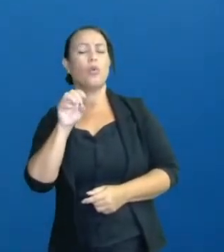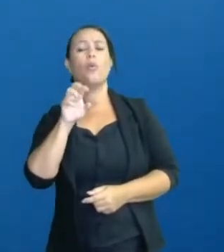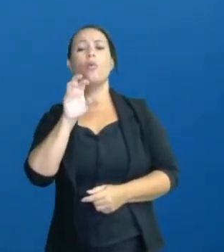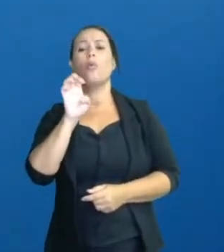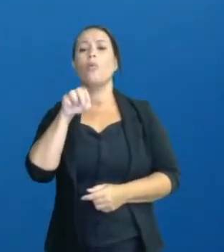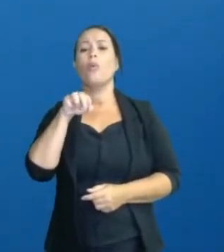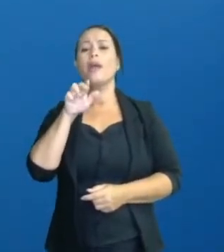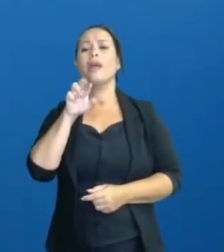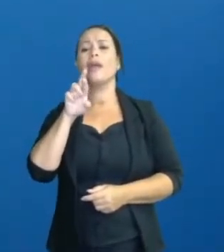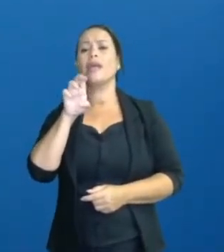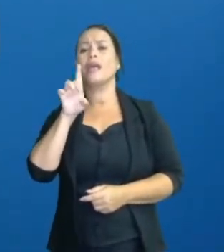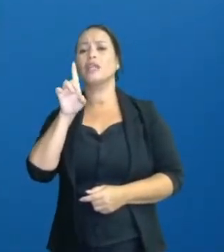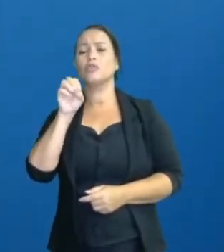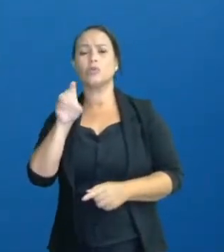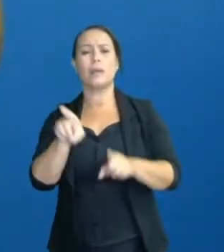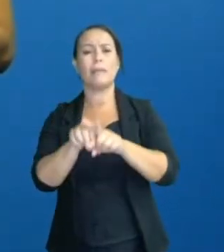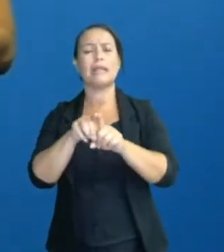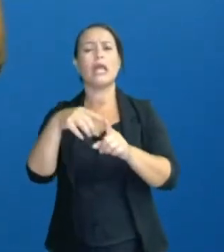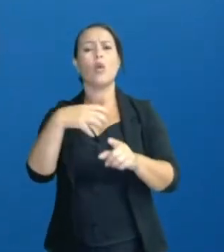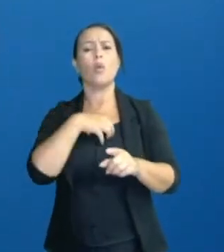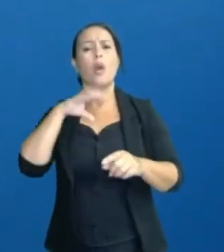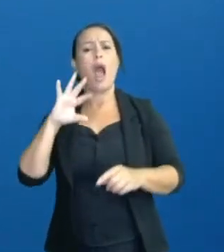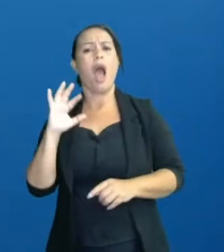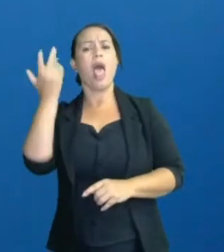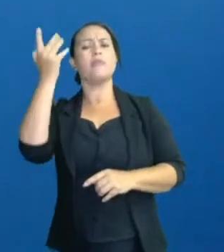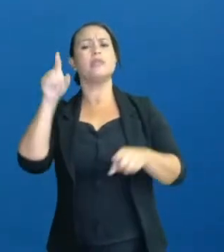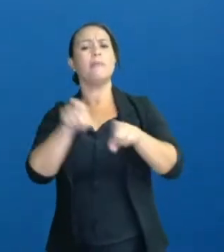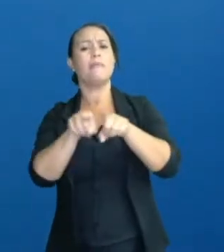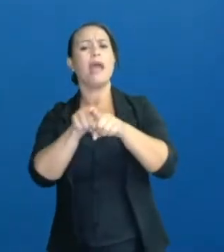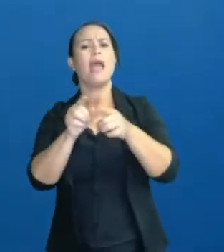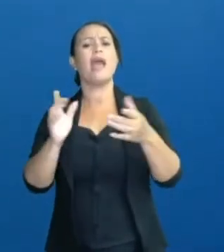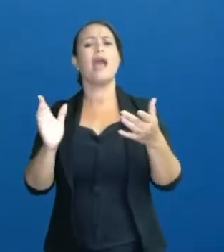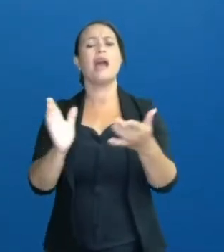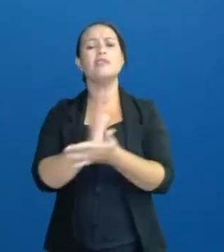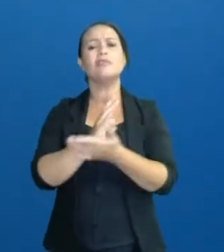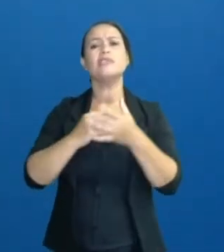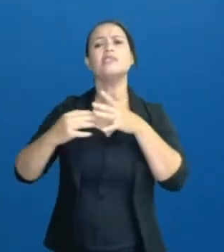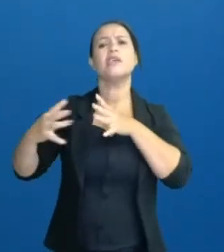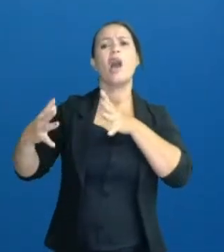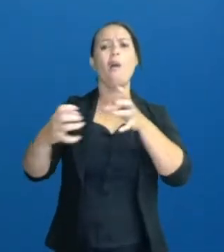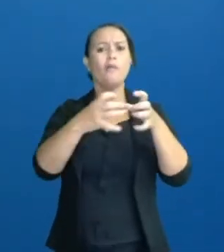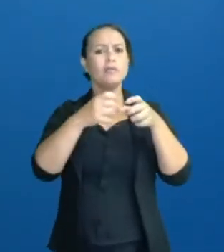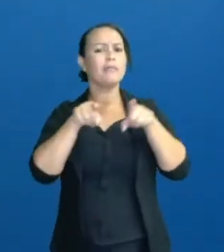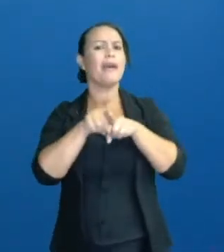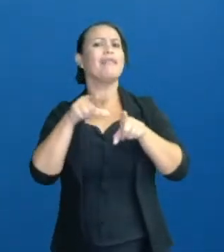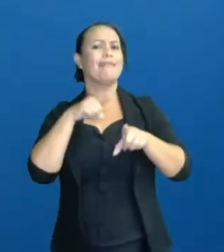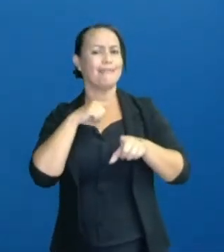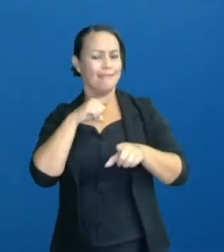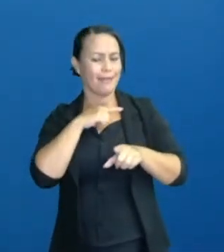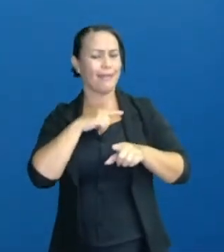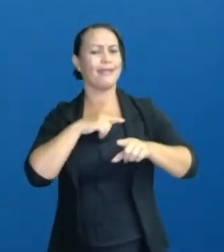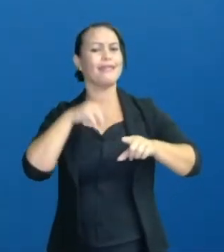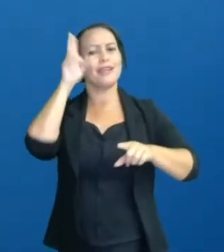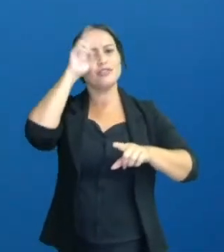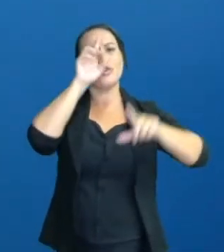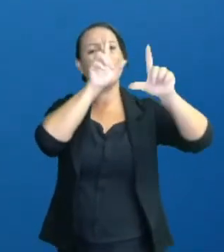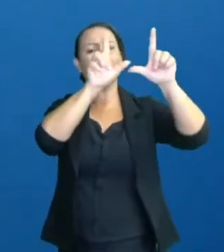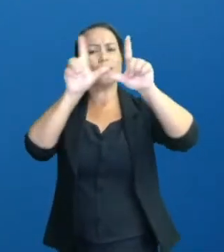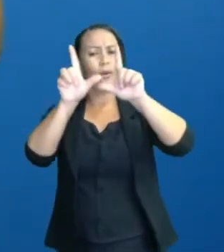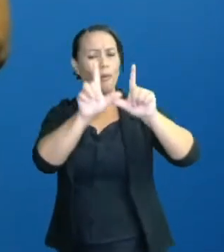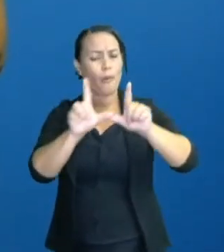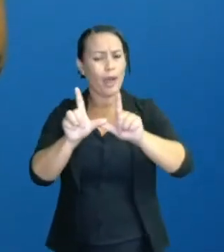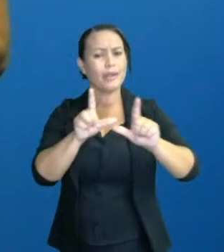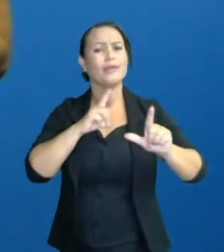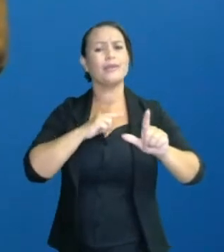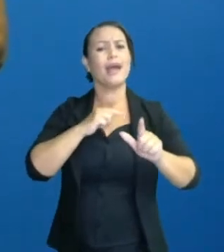o clímax da história, a conclusão. Então, também tem nas histórias em quadrinhos. Nas histórias em quadrinhos também